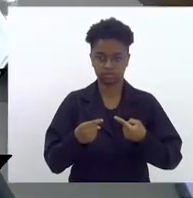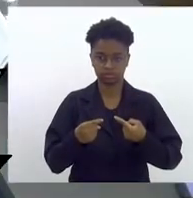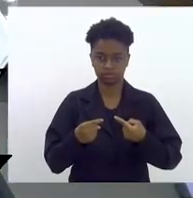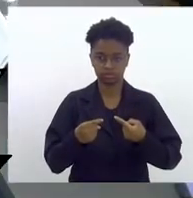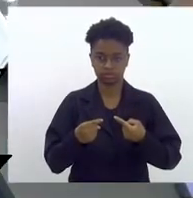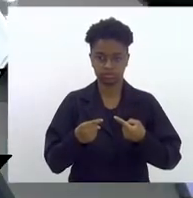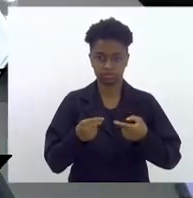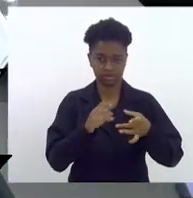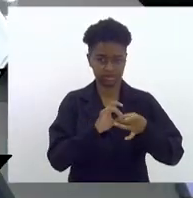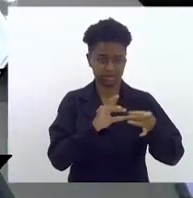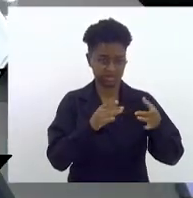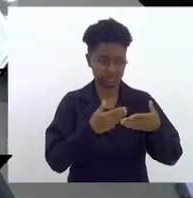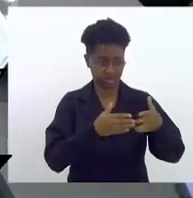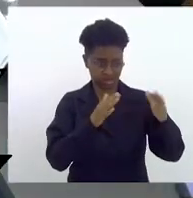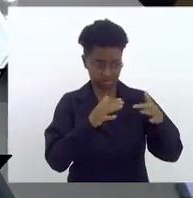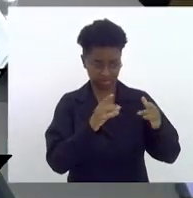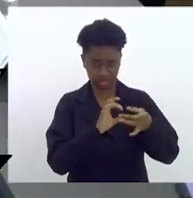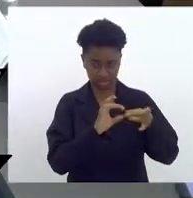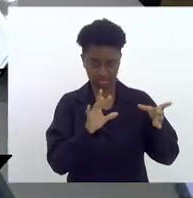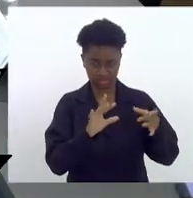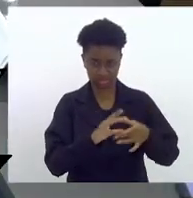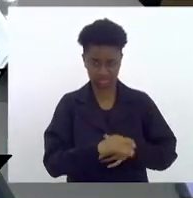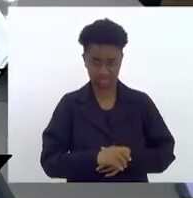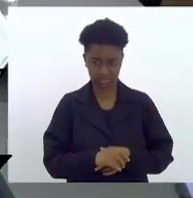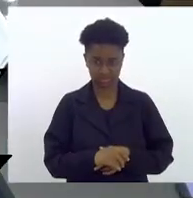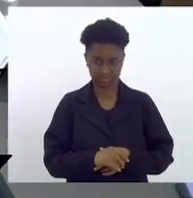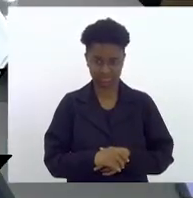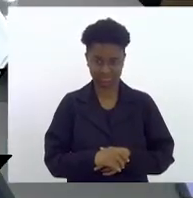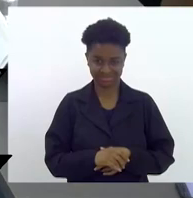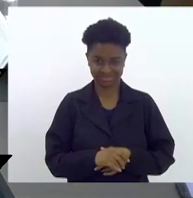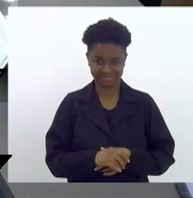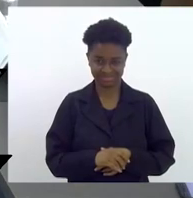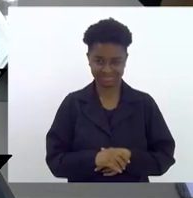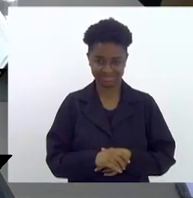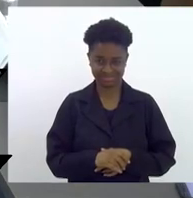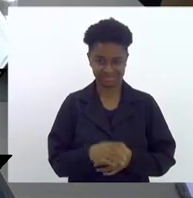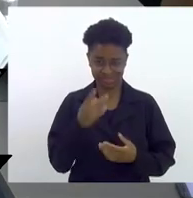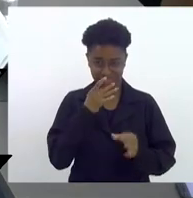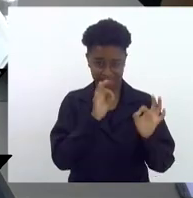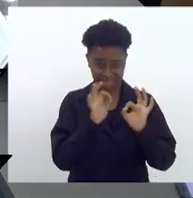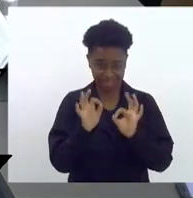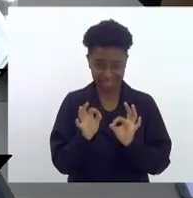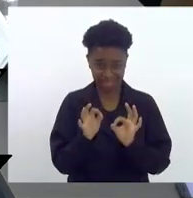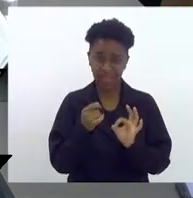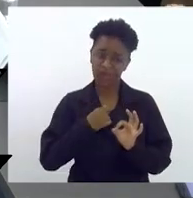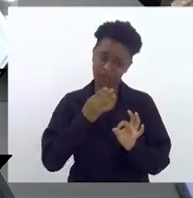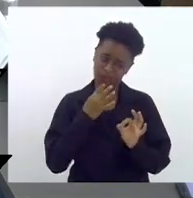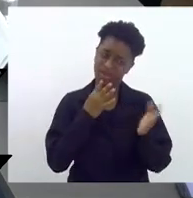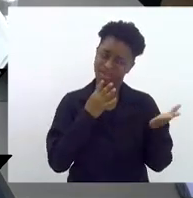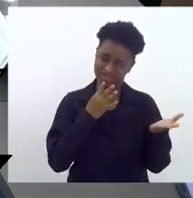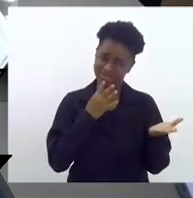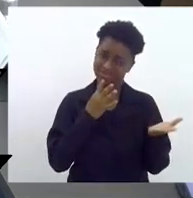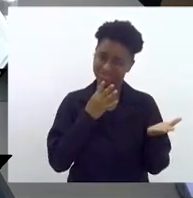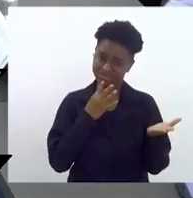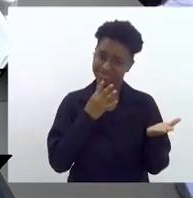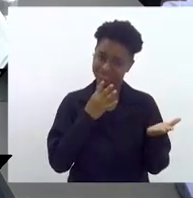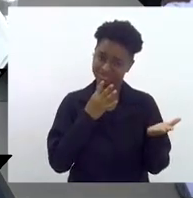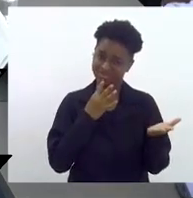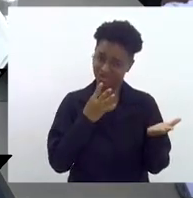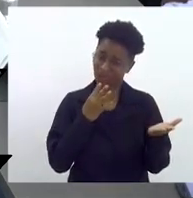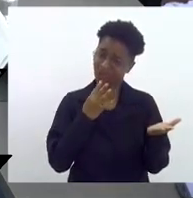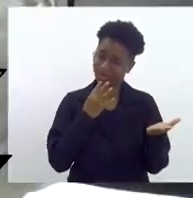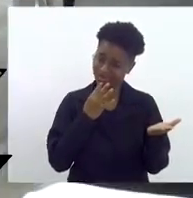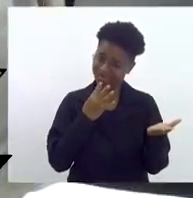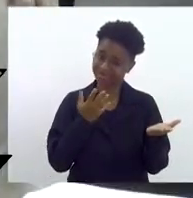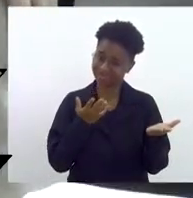vai deixar passar o pet Deputado municipal anglicismo já conheço vossa excelência tá vendo já jogo